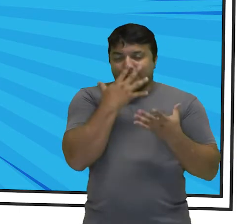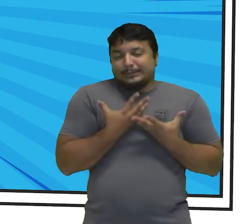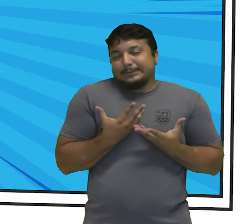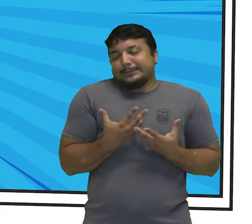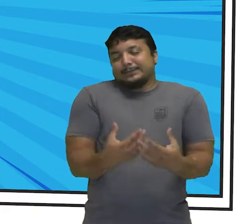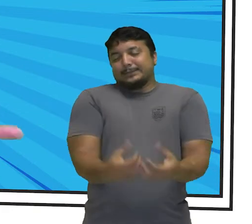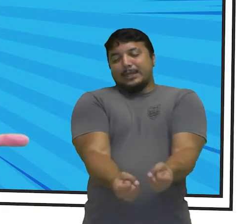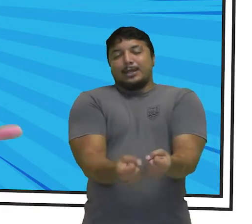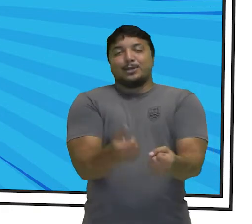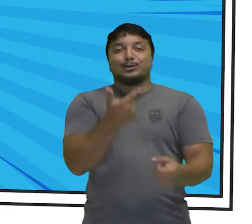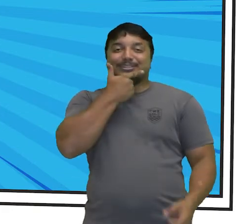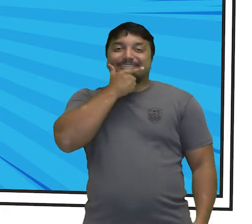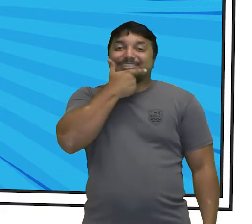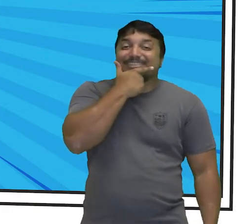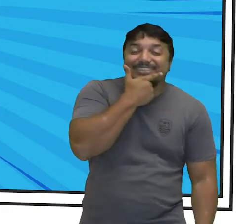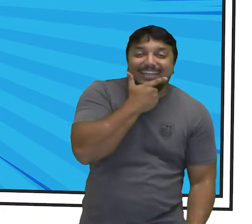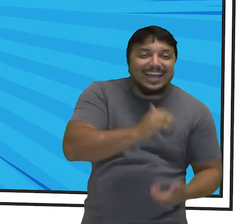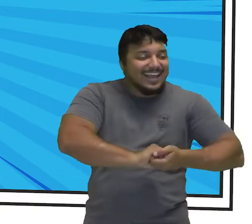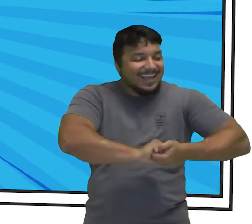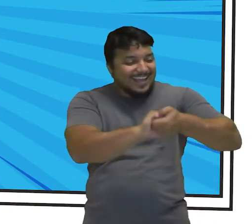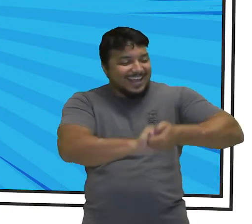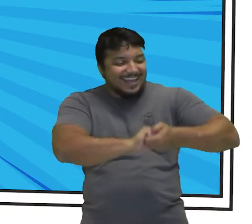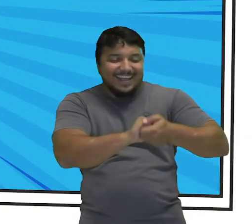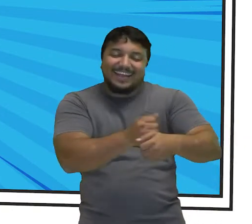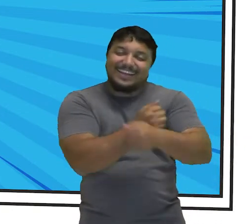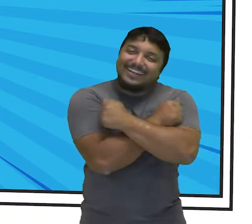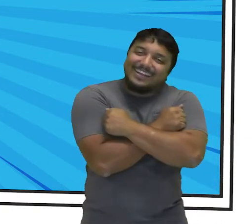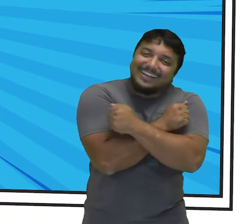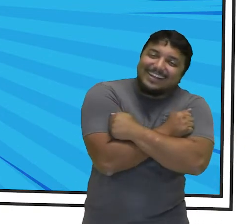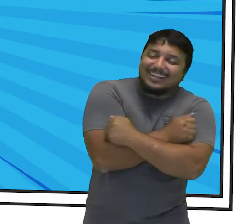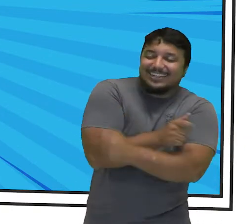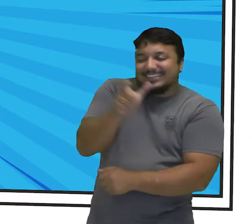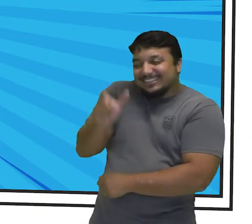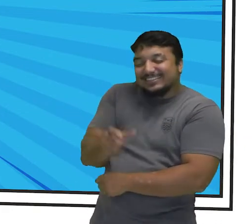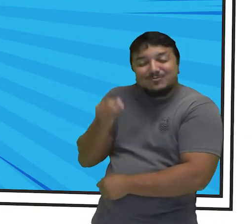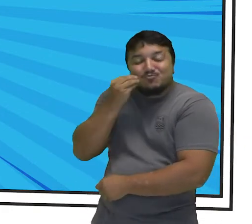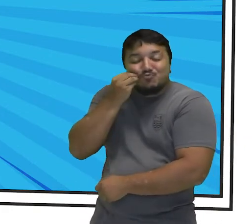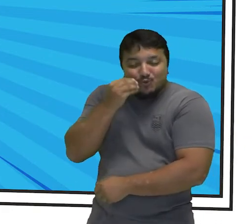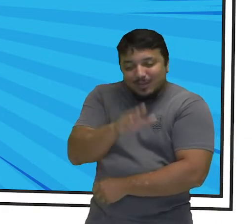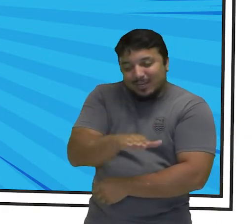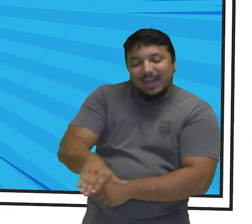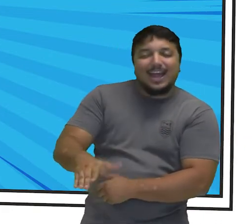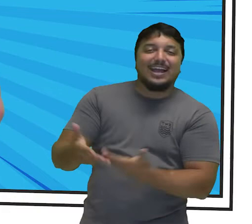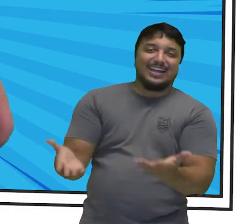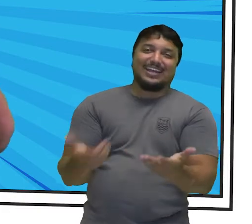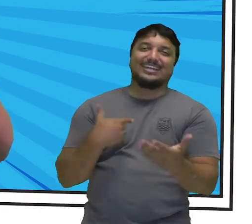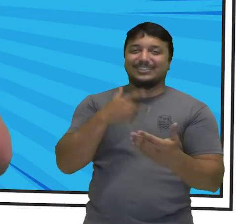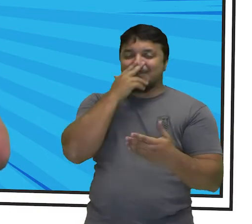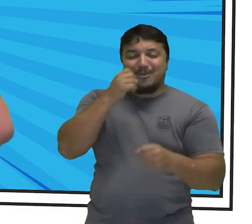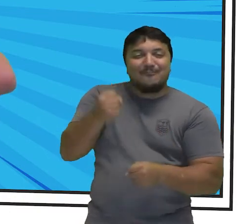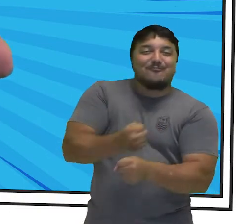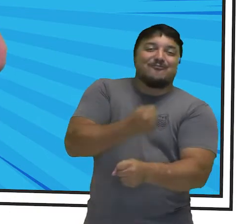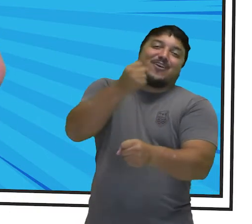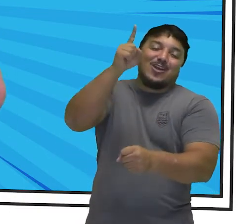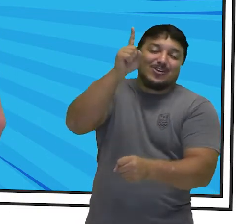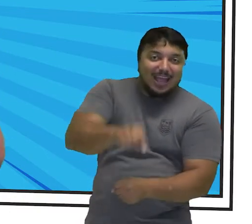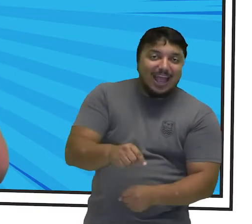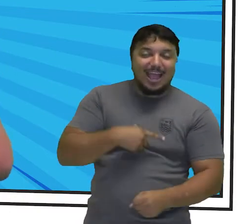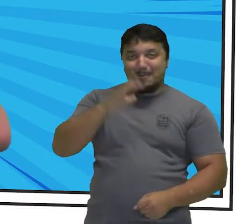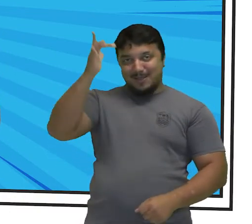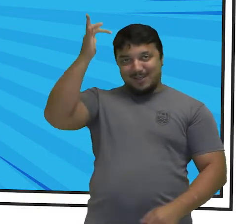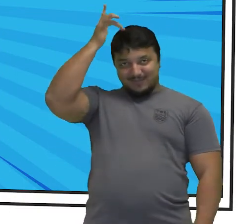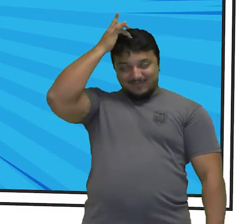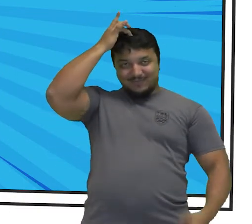O político sorri, aperta sua mão, abraça aquela senhora, beija a criança. Isso é falsidade? Isso é